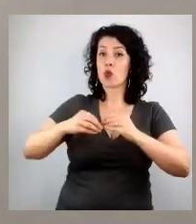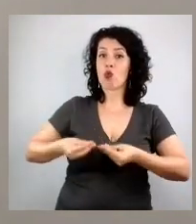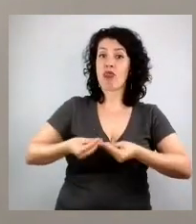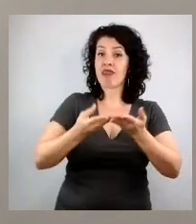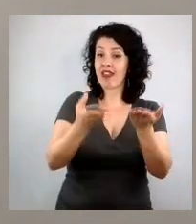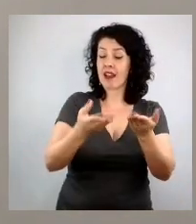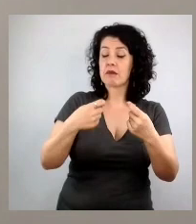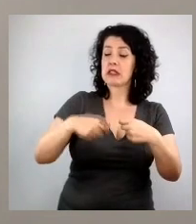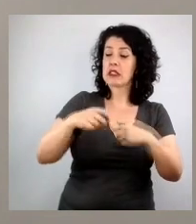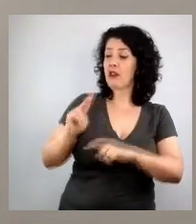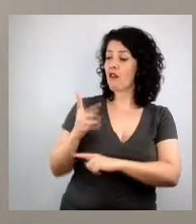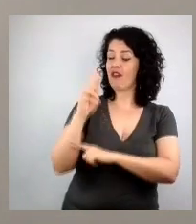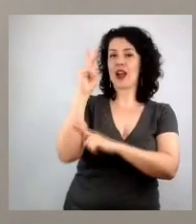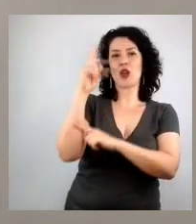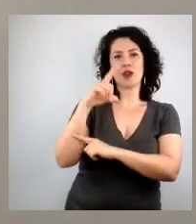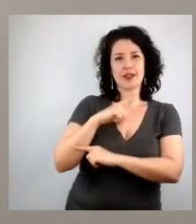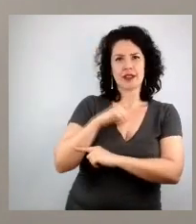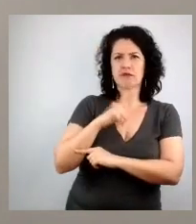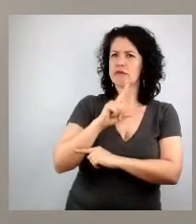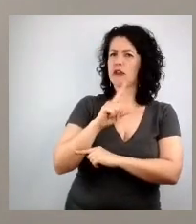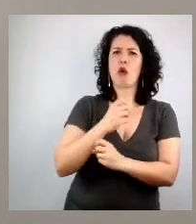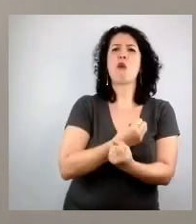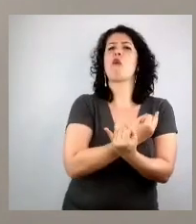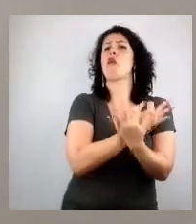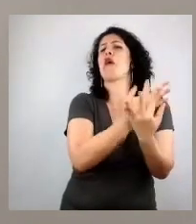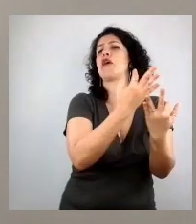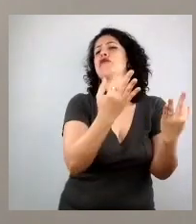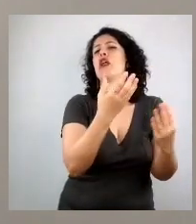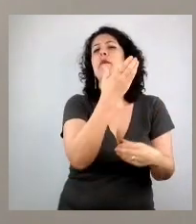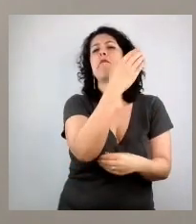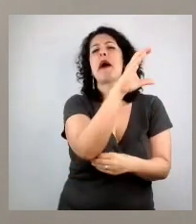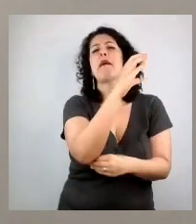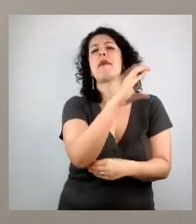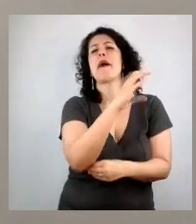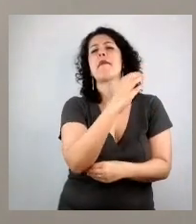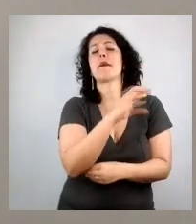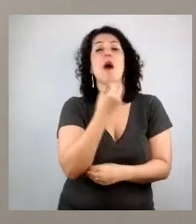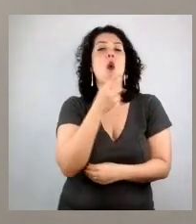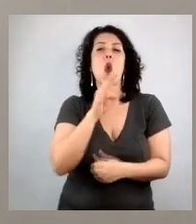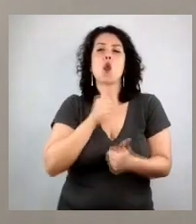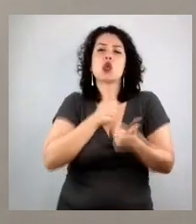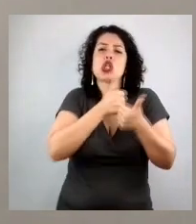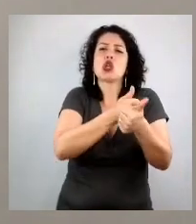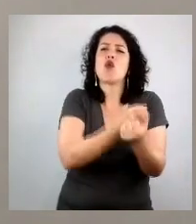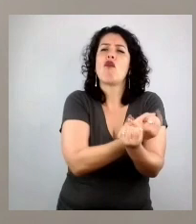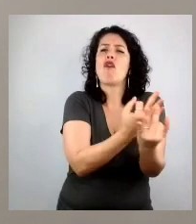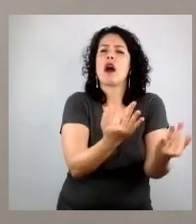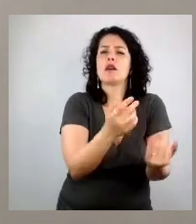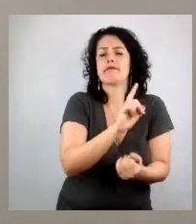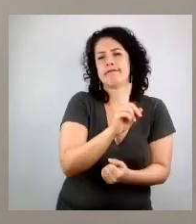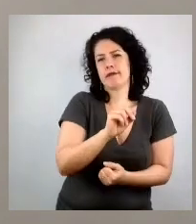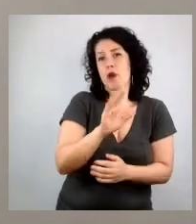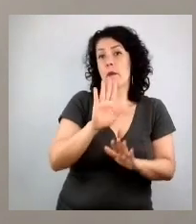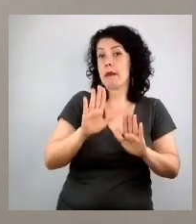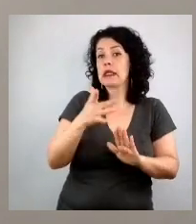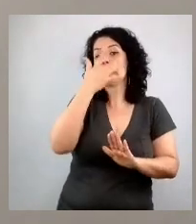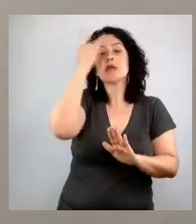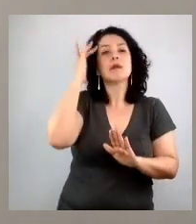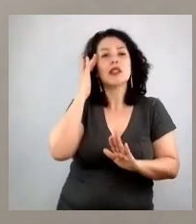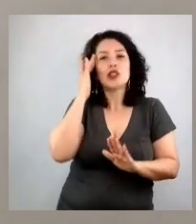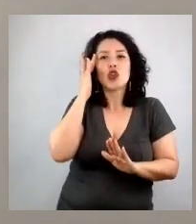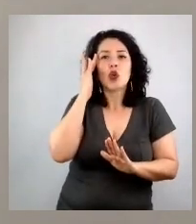de publicações, na quantidade de seguidores, e que hoje em dia as pessoas consomem propósito. Então, por